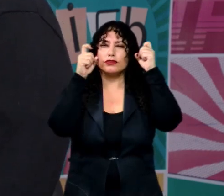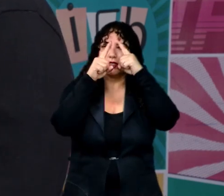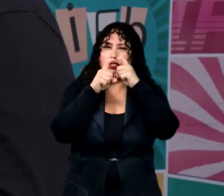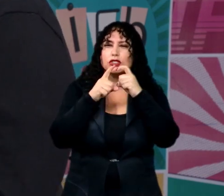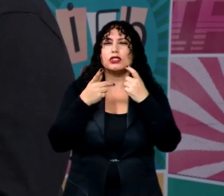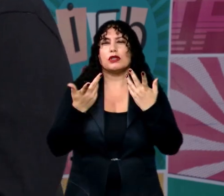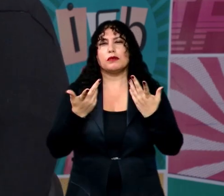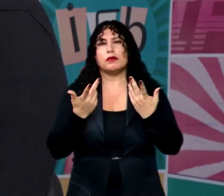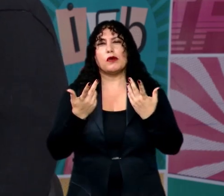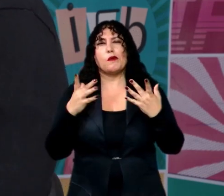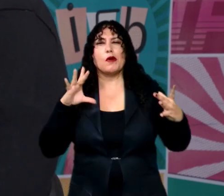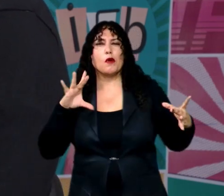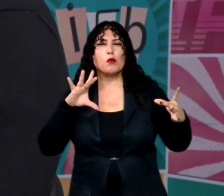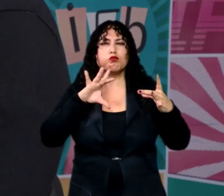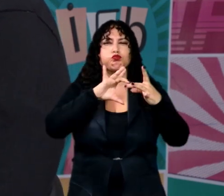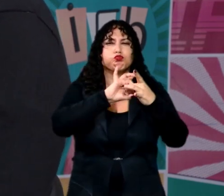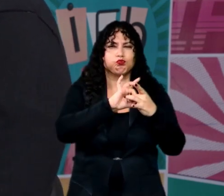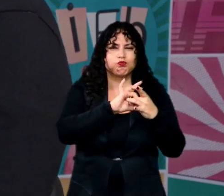uma coesão